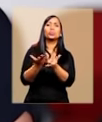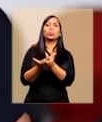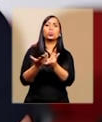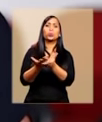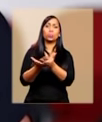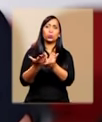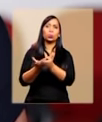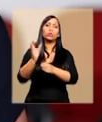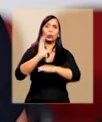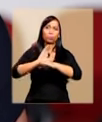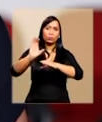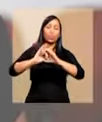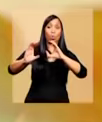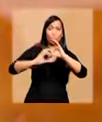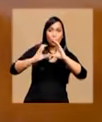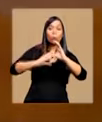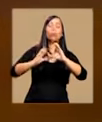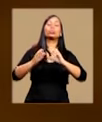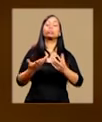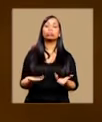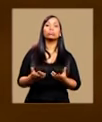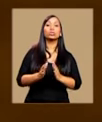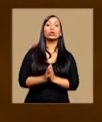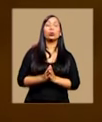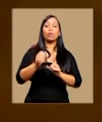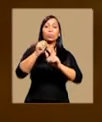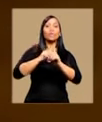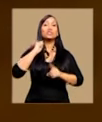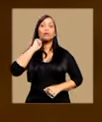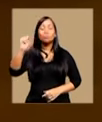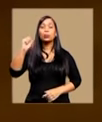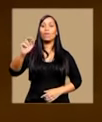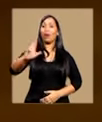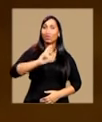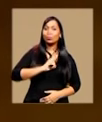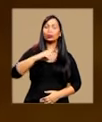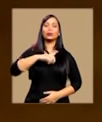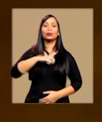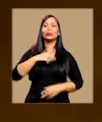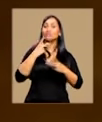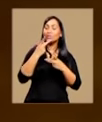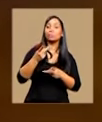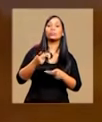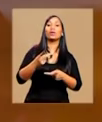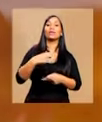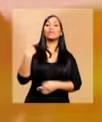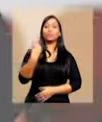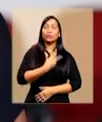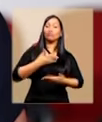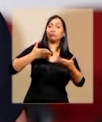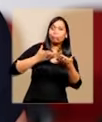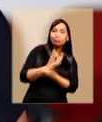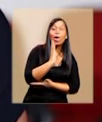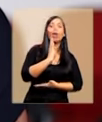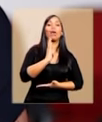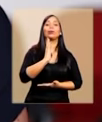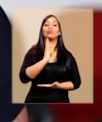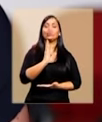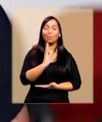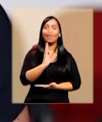para concurso. Claro que ela me atendeu. E aí, em abril, saiu o resultado. E aí eu sempre falo que nós